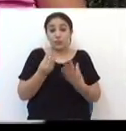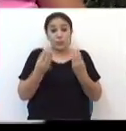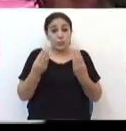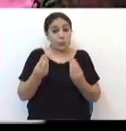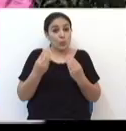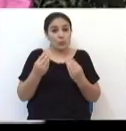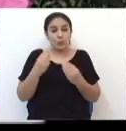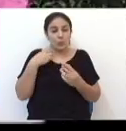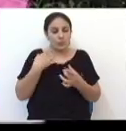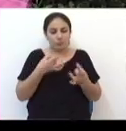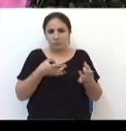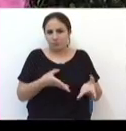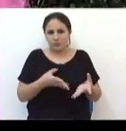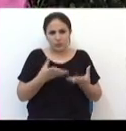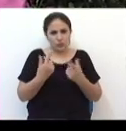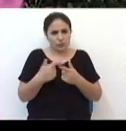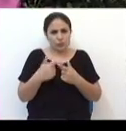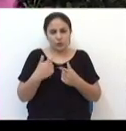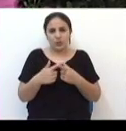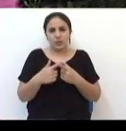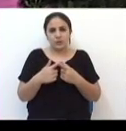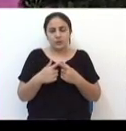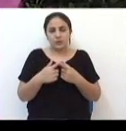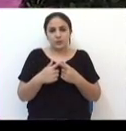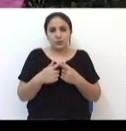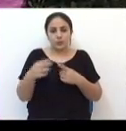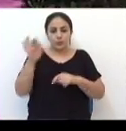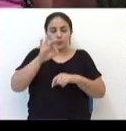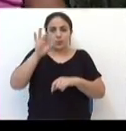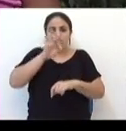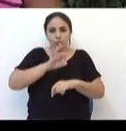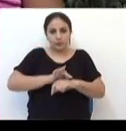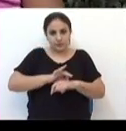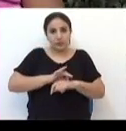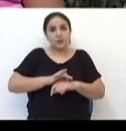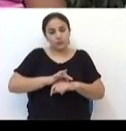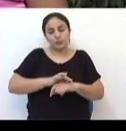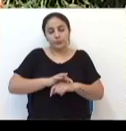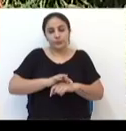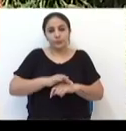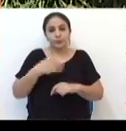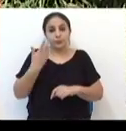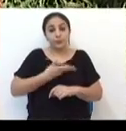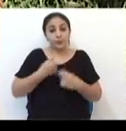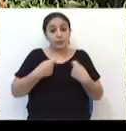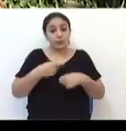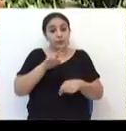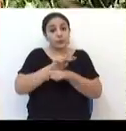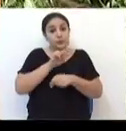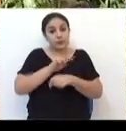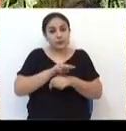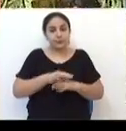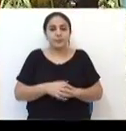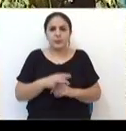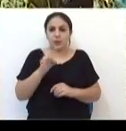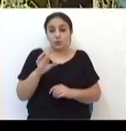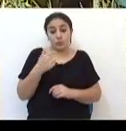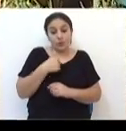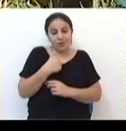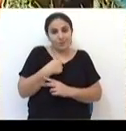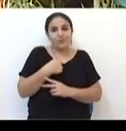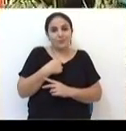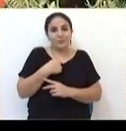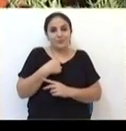muito lixo e devido a esse mosquito aí que está ajudando o pessoal, né, nós temos que tomar uma providência. Não só eu,